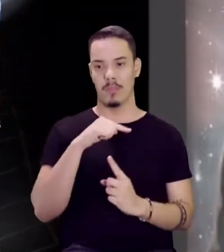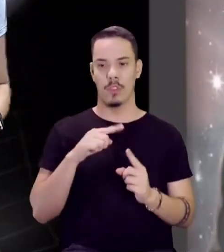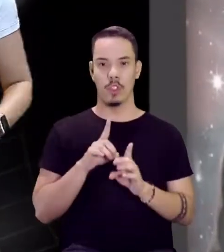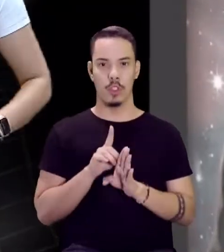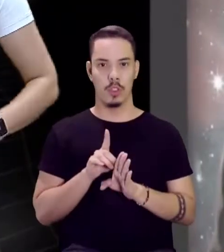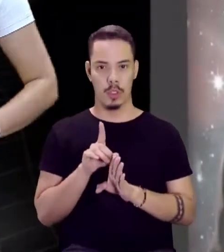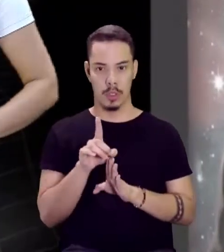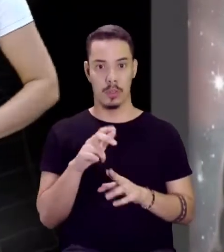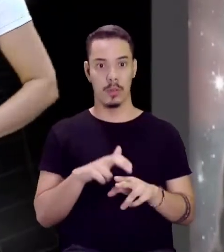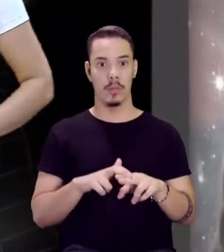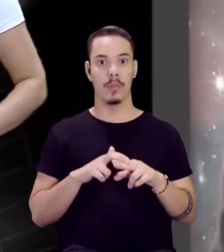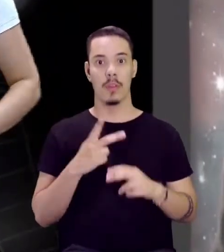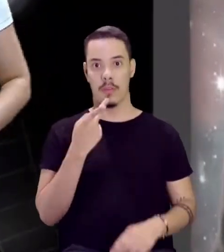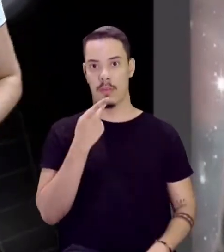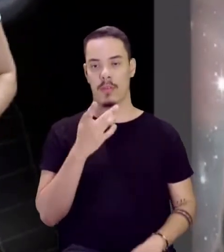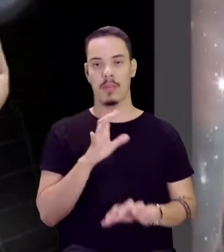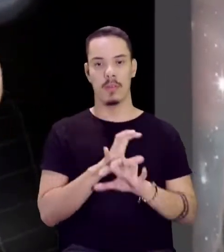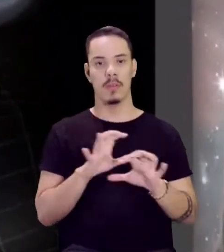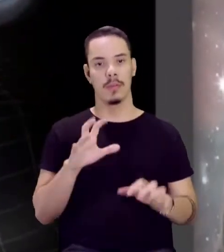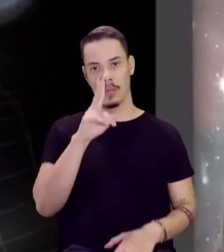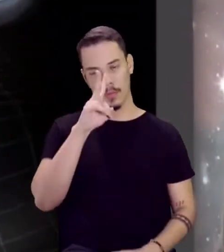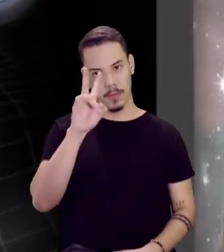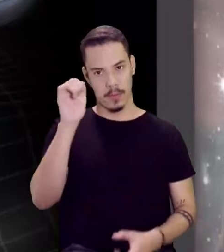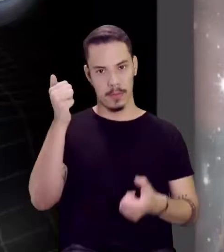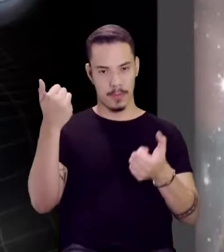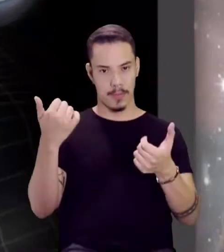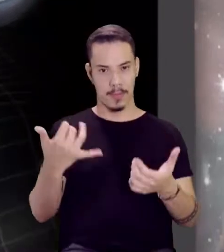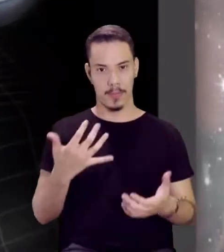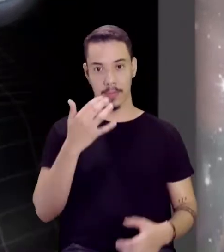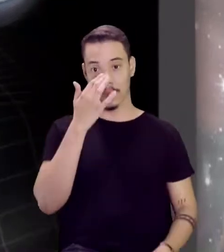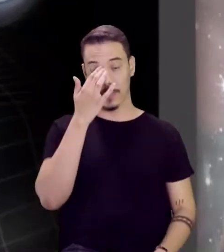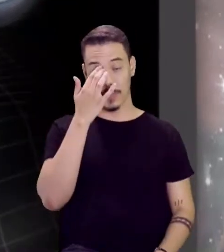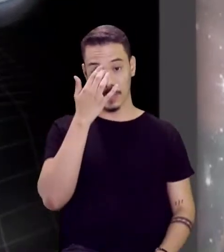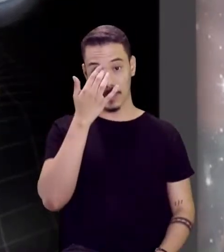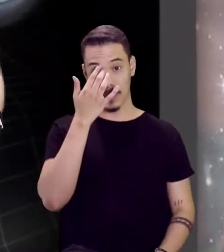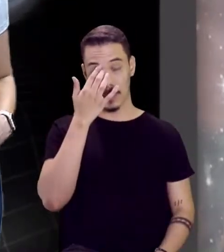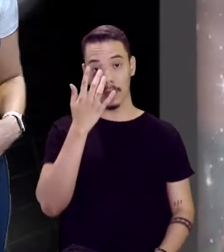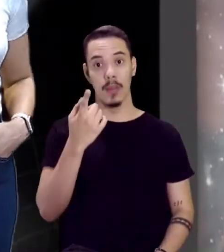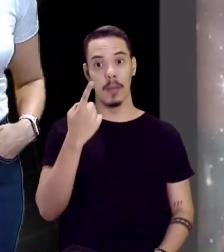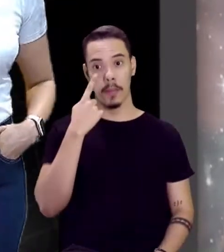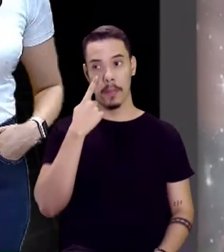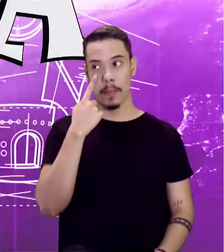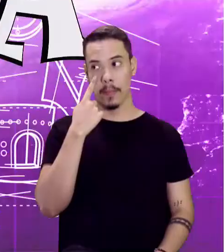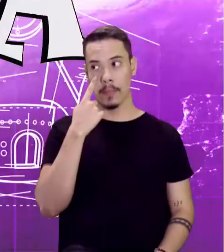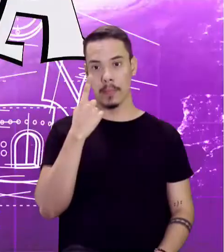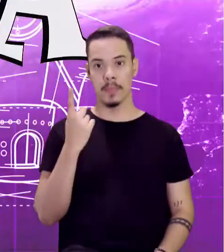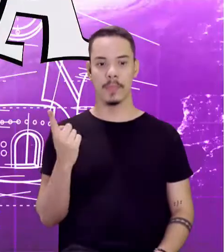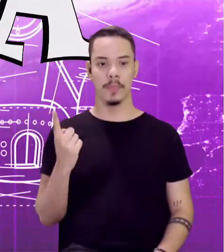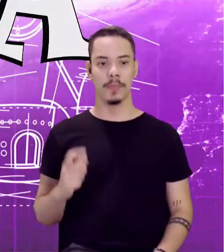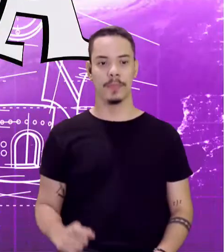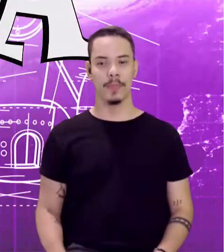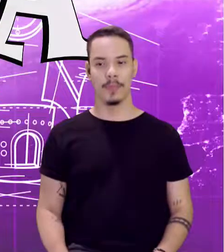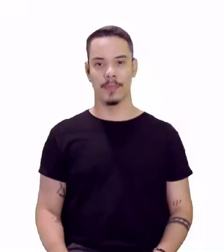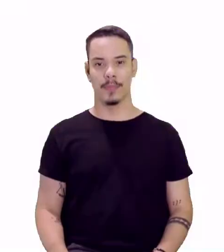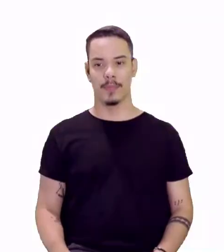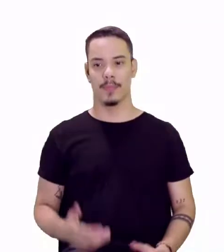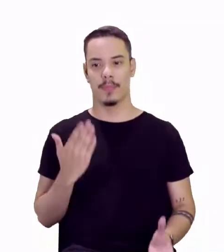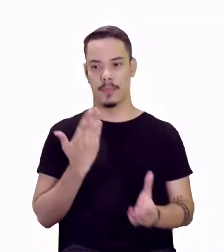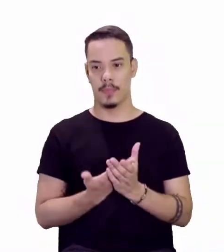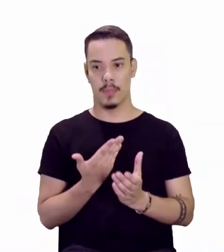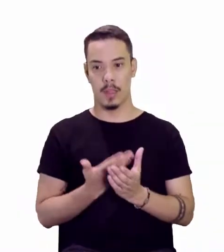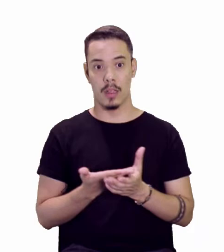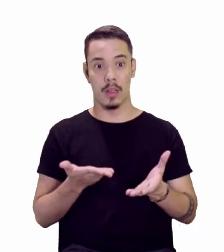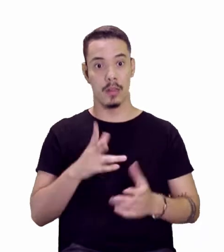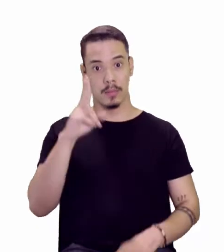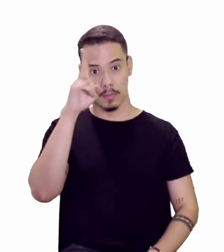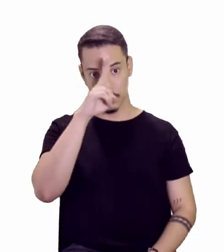né? Então, nós vamos falar dessa força um pouquinho hoje, né? Exatamente. Então, se liga lá, pessoal, olha só. E para nossa aula de hoje,